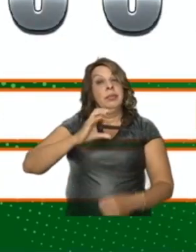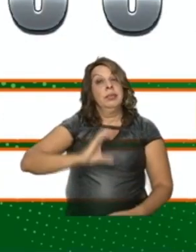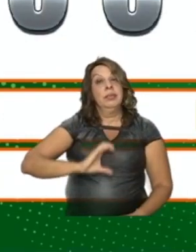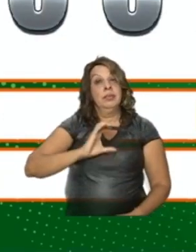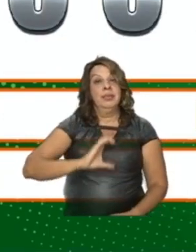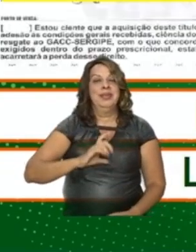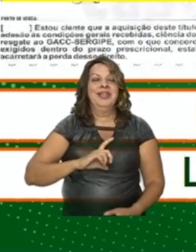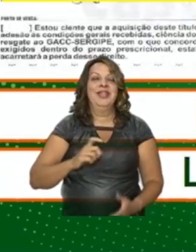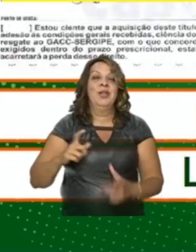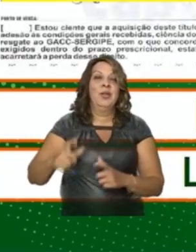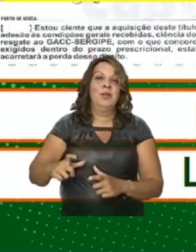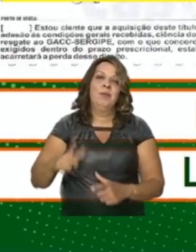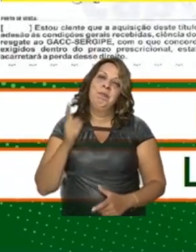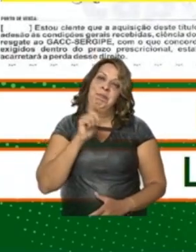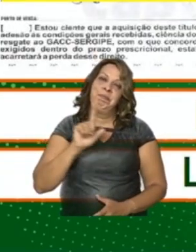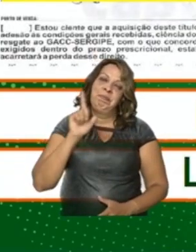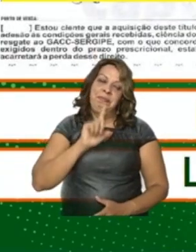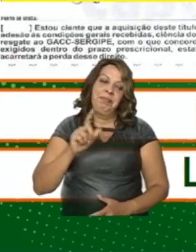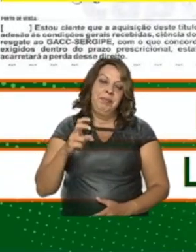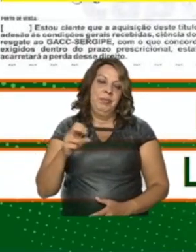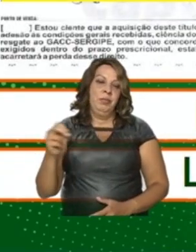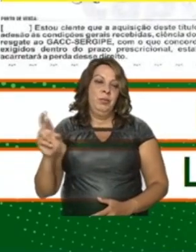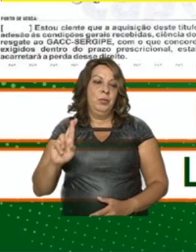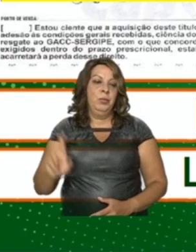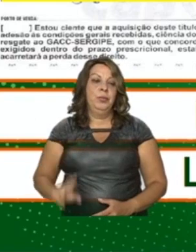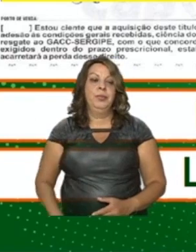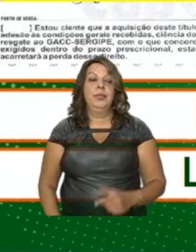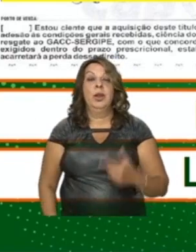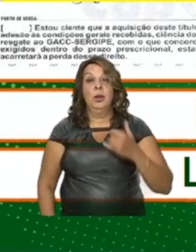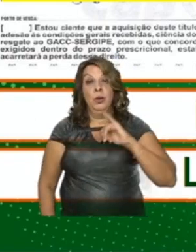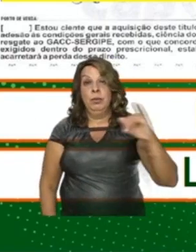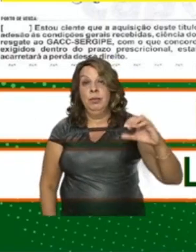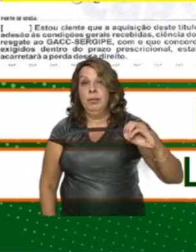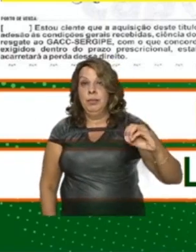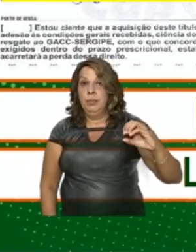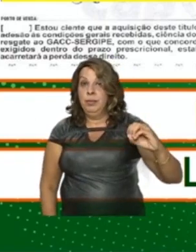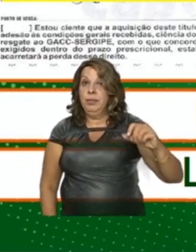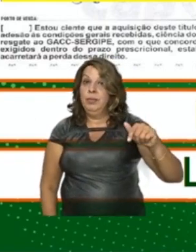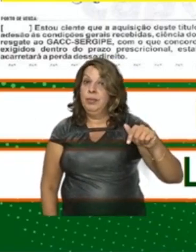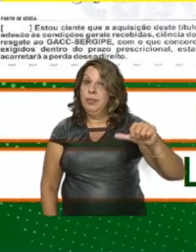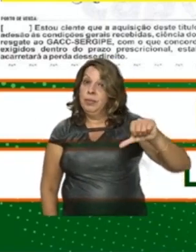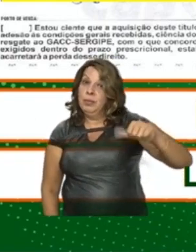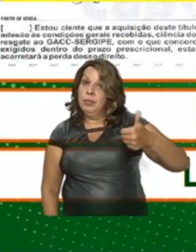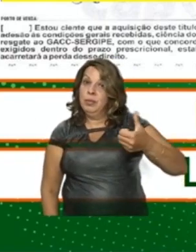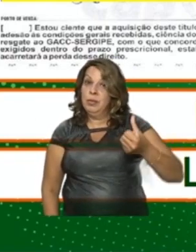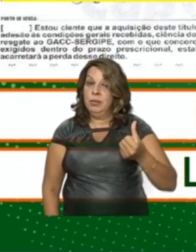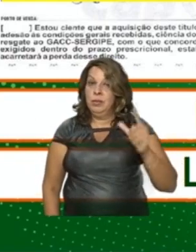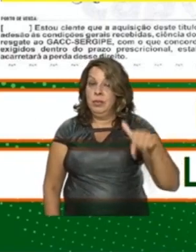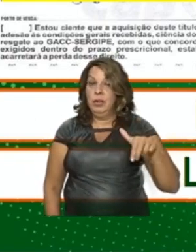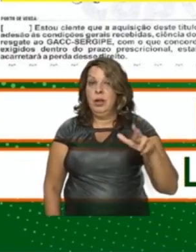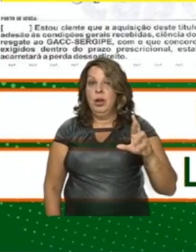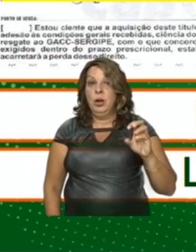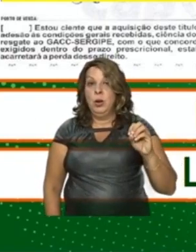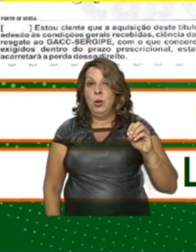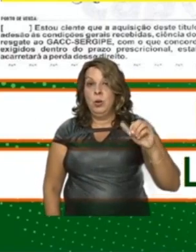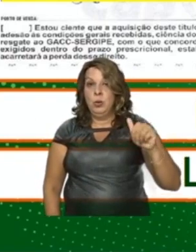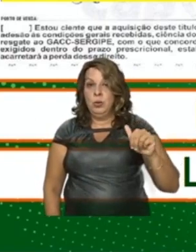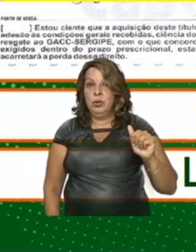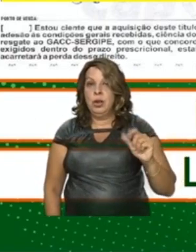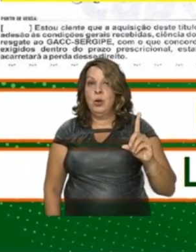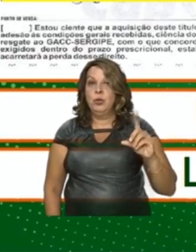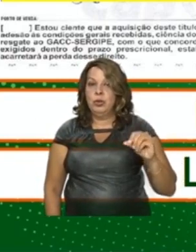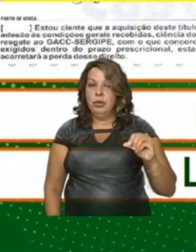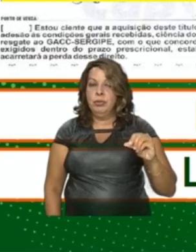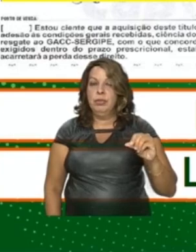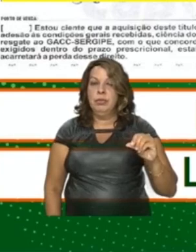aí na regional Capela e faturou R$500. Já tem aqui para eu anunciar o 007916, Ronald e Adelmo de